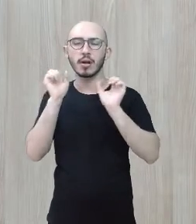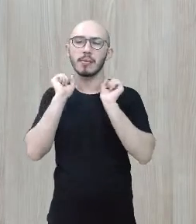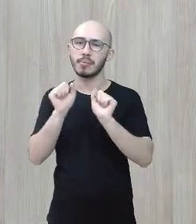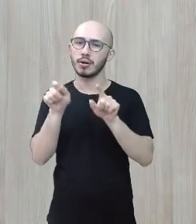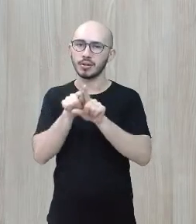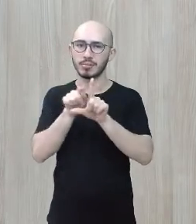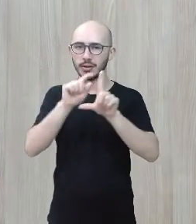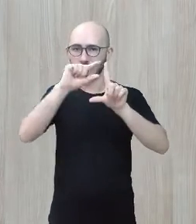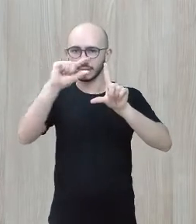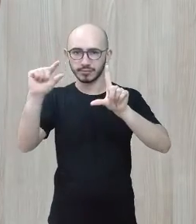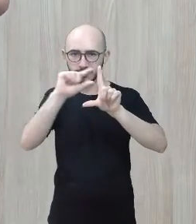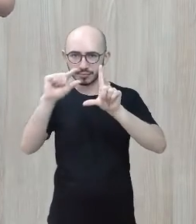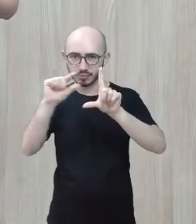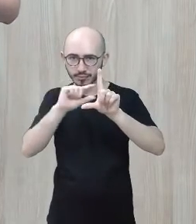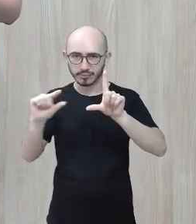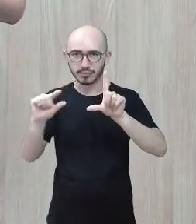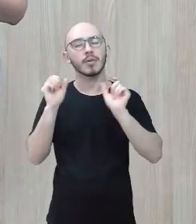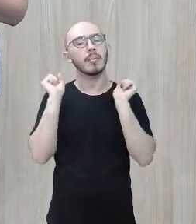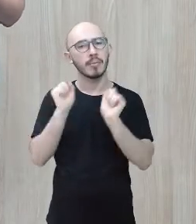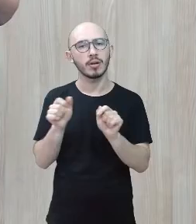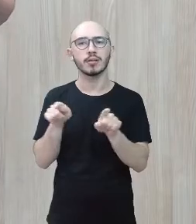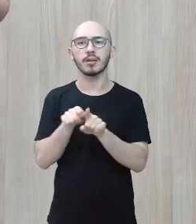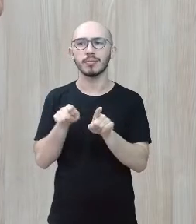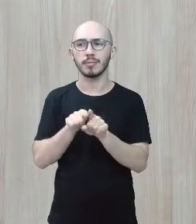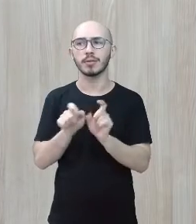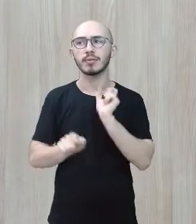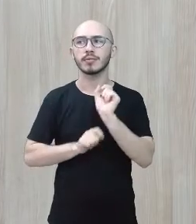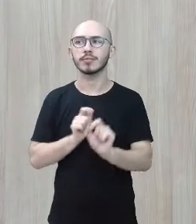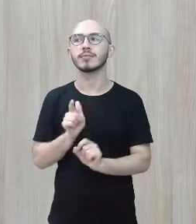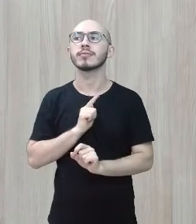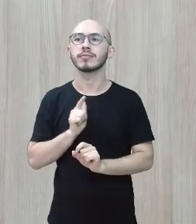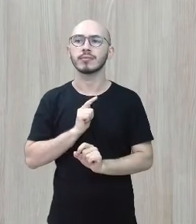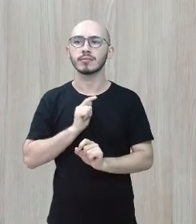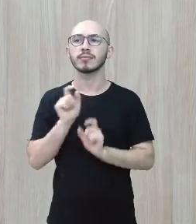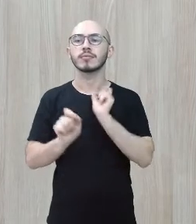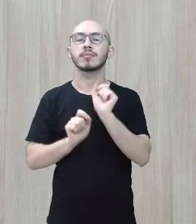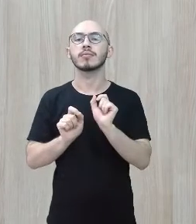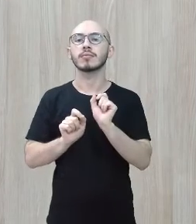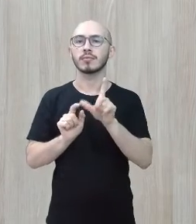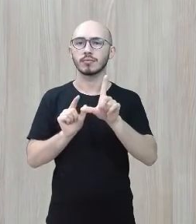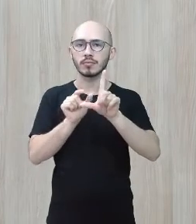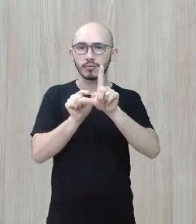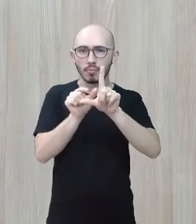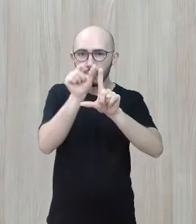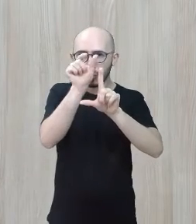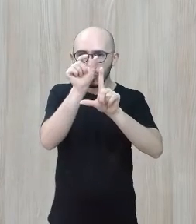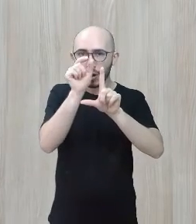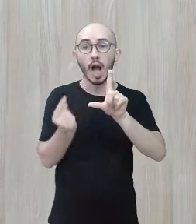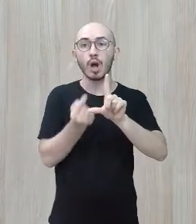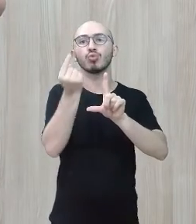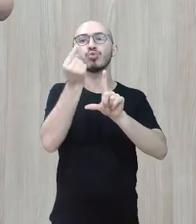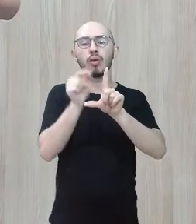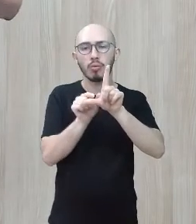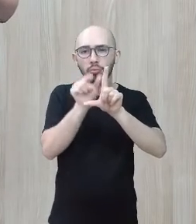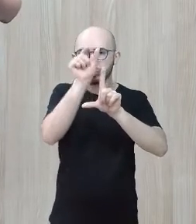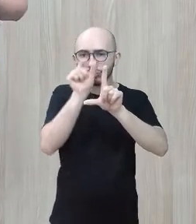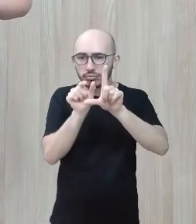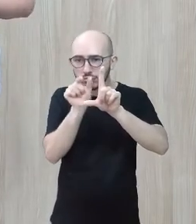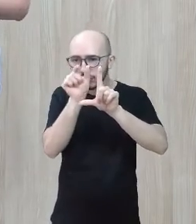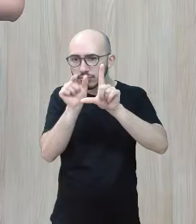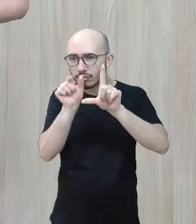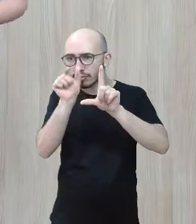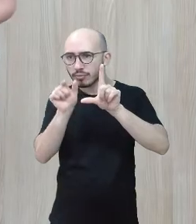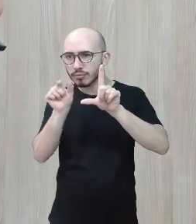estar deitadinha, sendo um gráfico de barras, e aí a gente tem esse tamanho aí dessas colunas, né? O que já ajuda a fazer